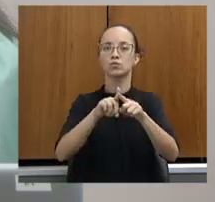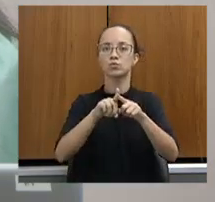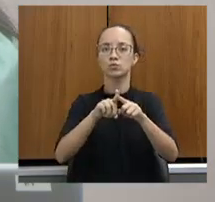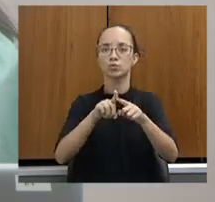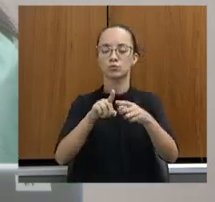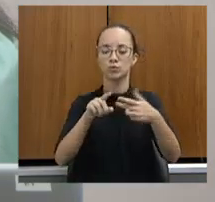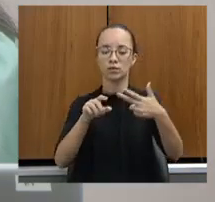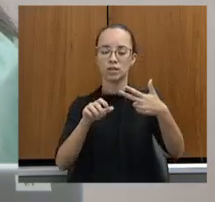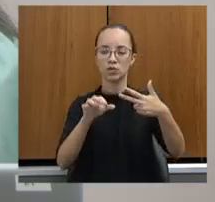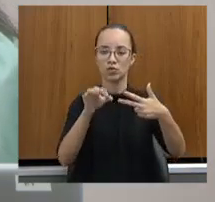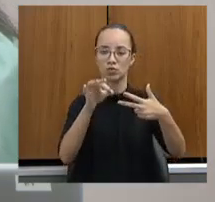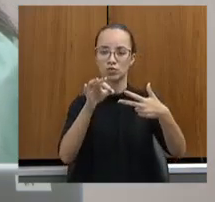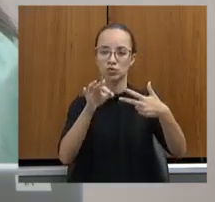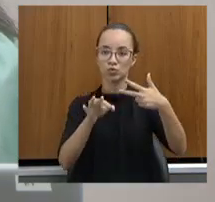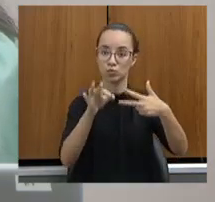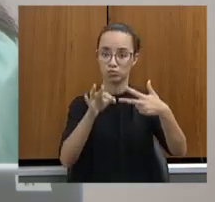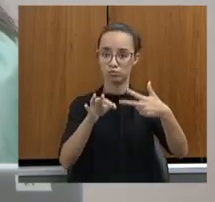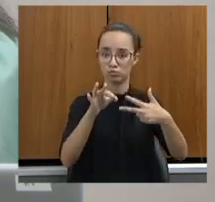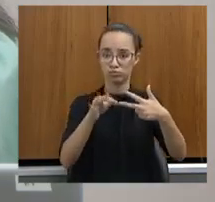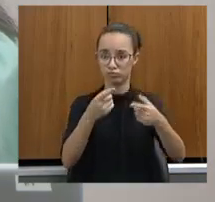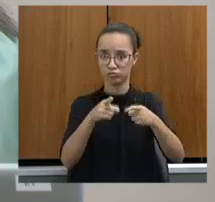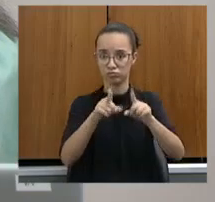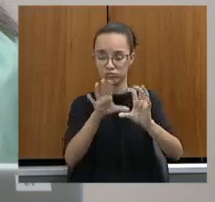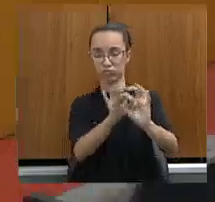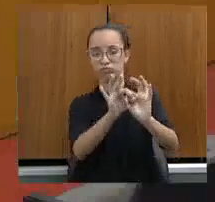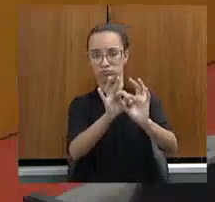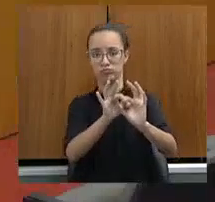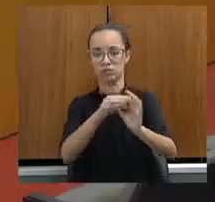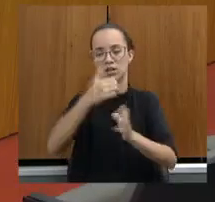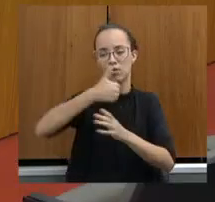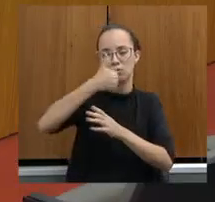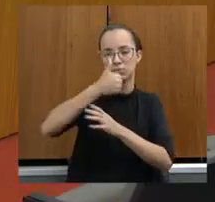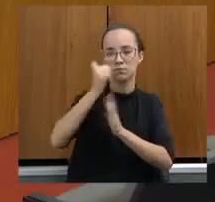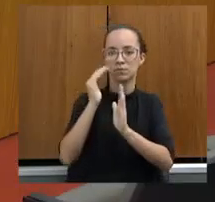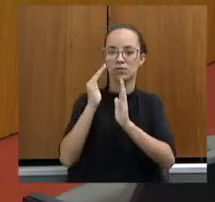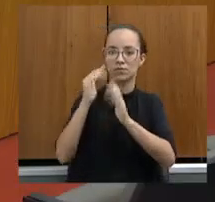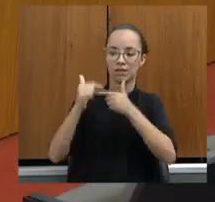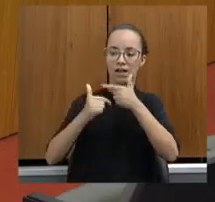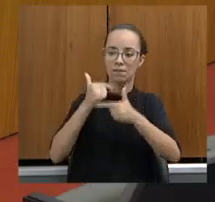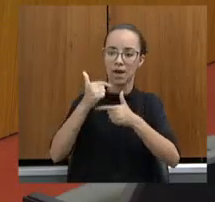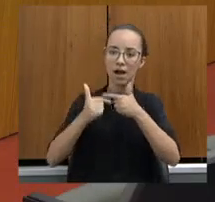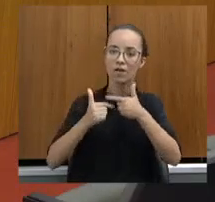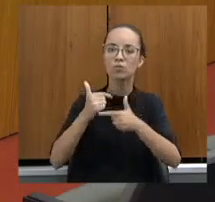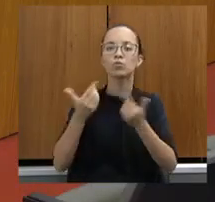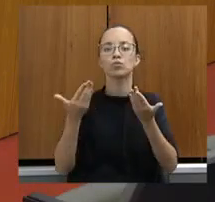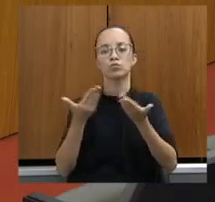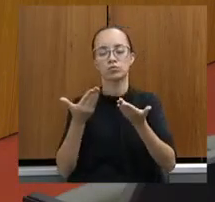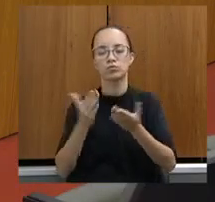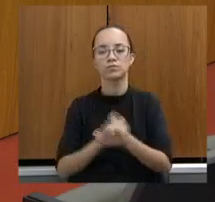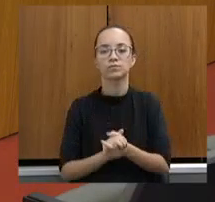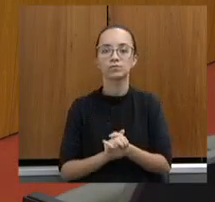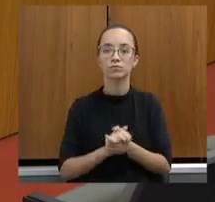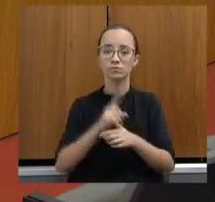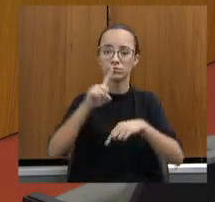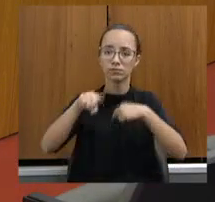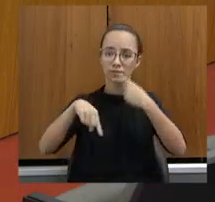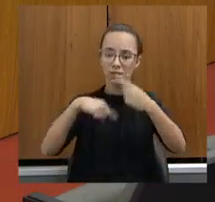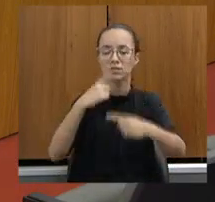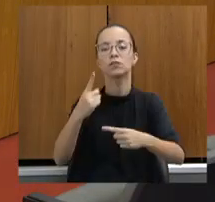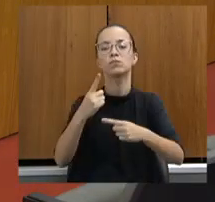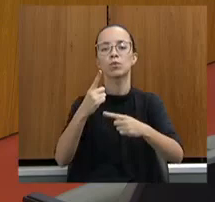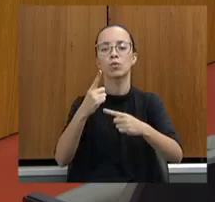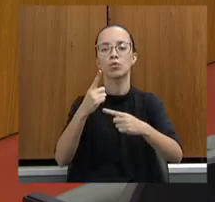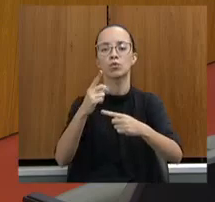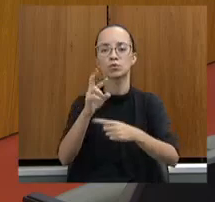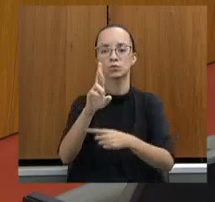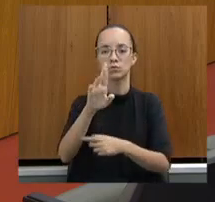fundamental nessa caminhada do primeiro exercício do governo atual é adesão ao regime